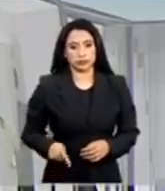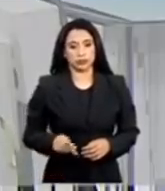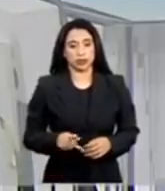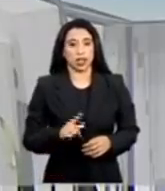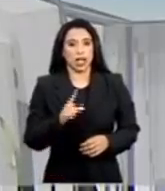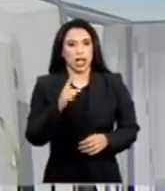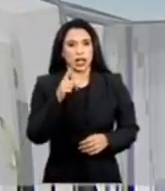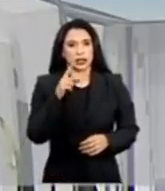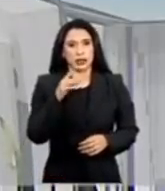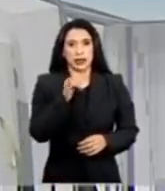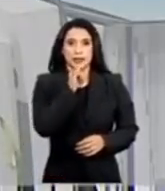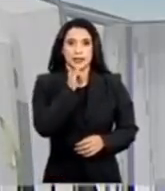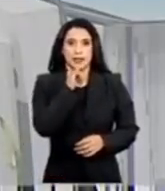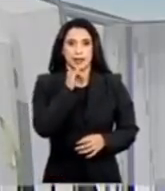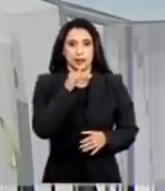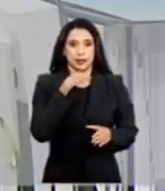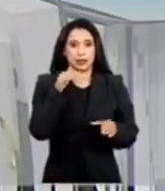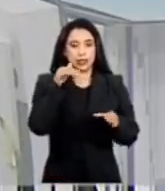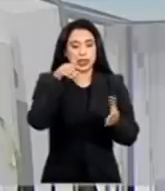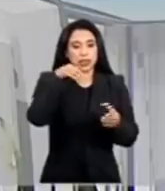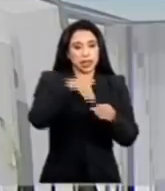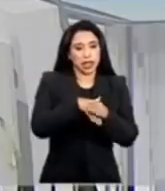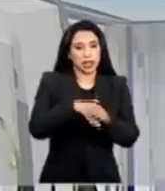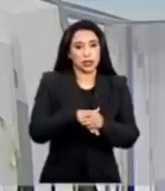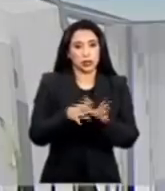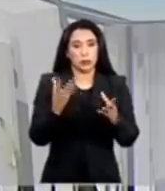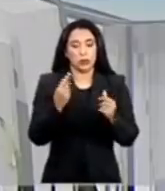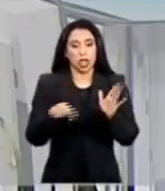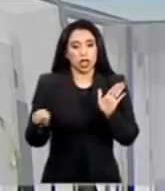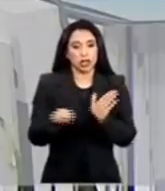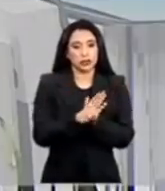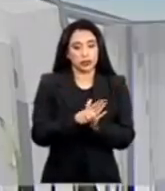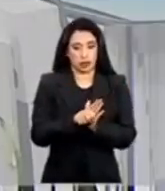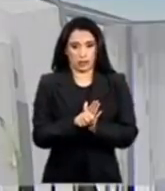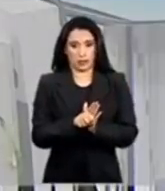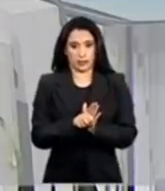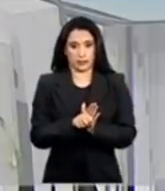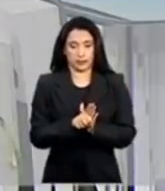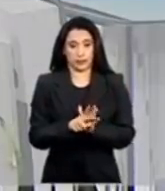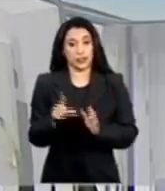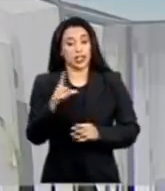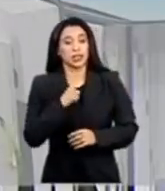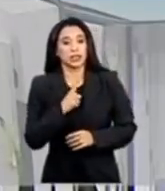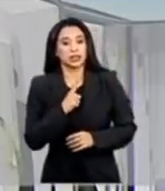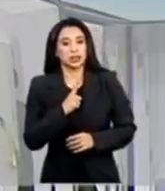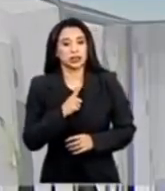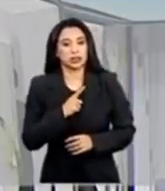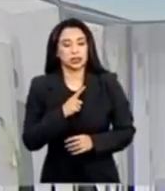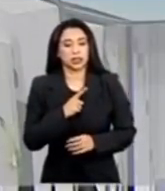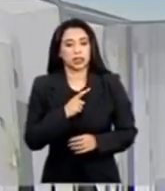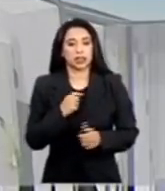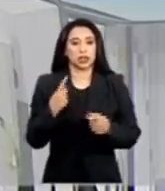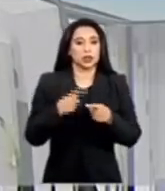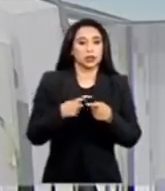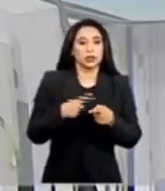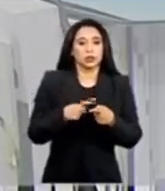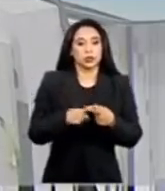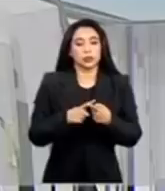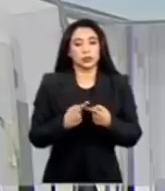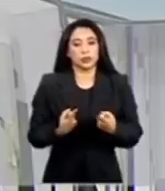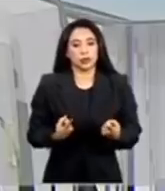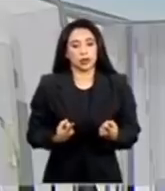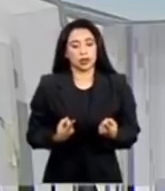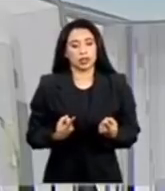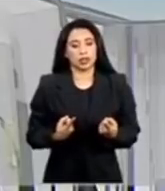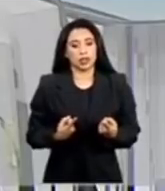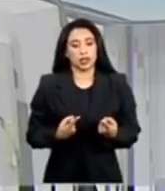quantidade imensa de drogas. Haveria necessidade de se instaurar um procedimento de investigação